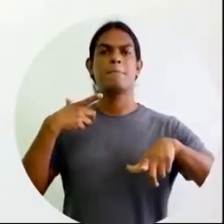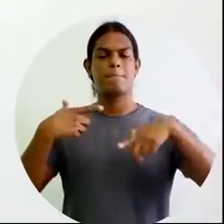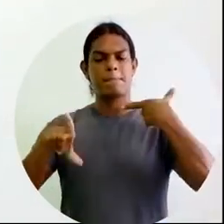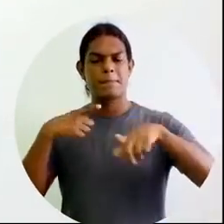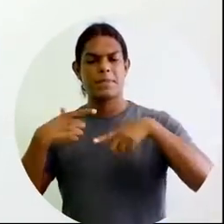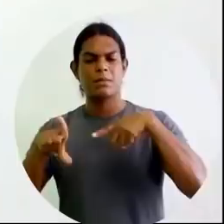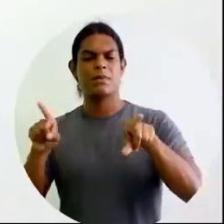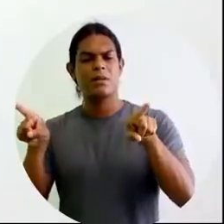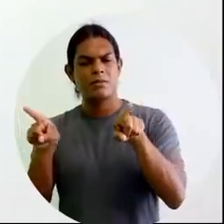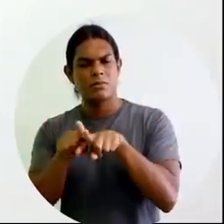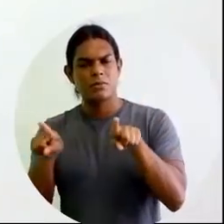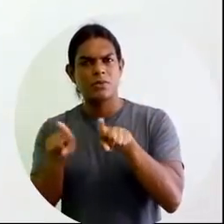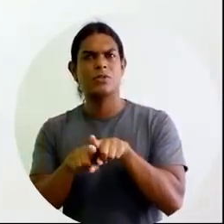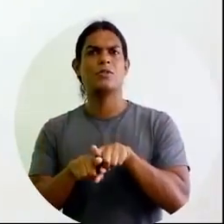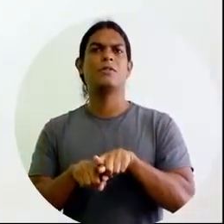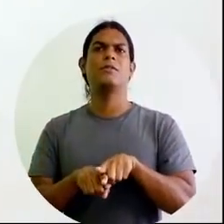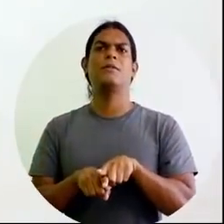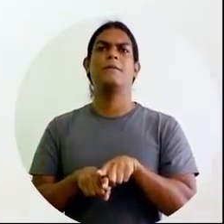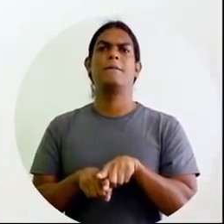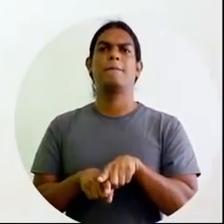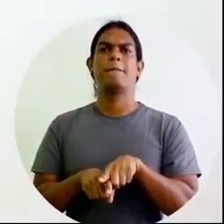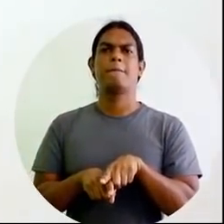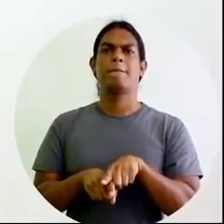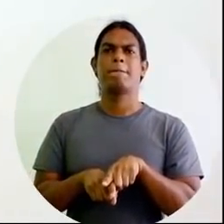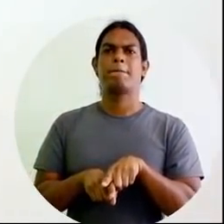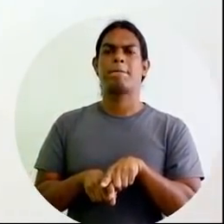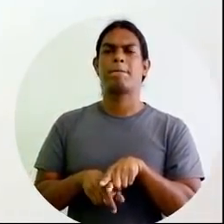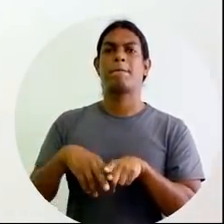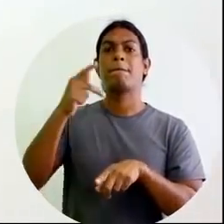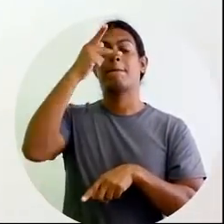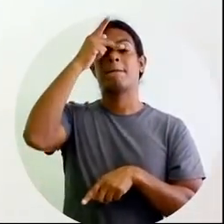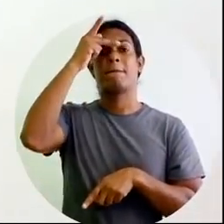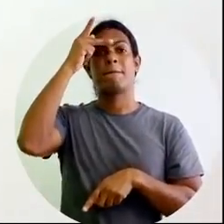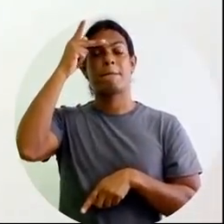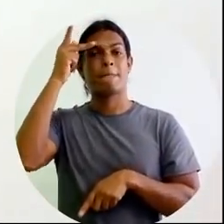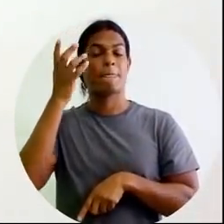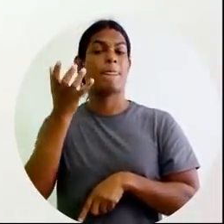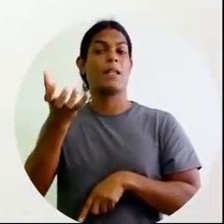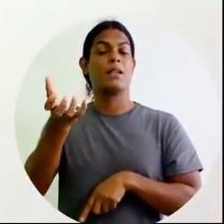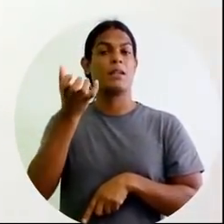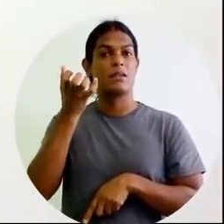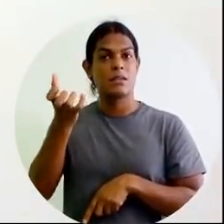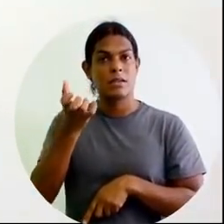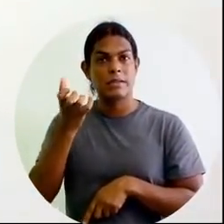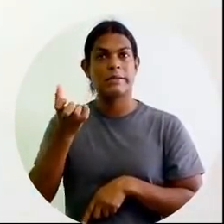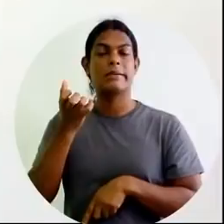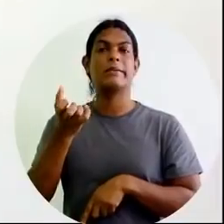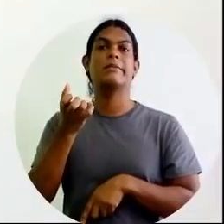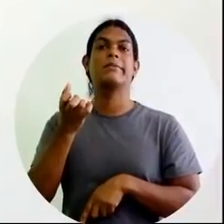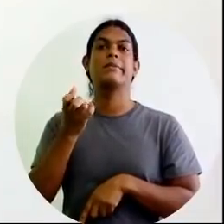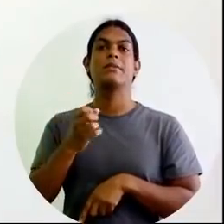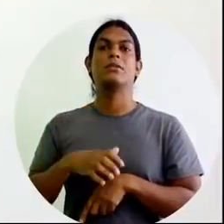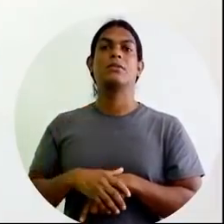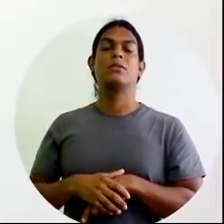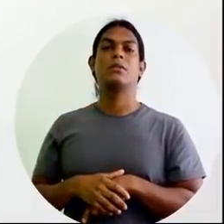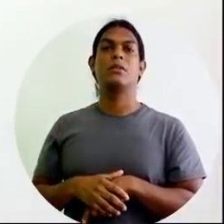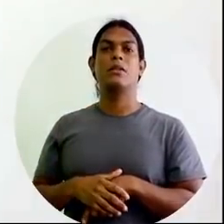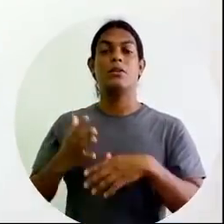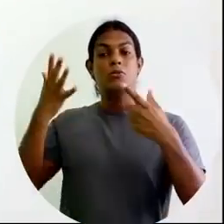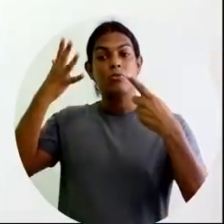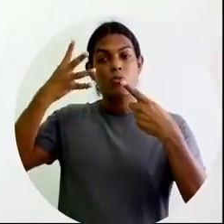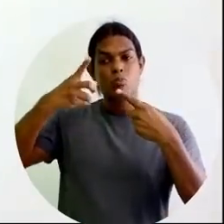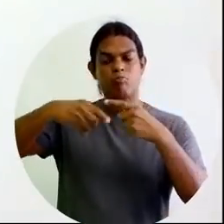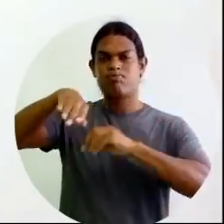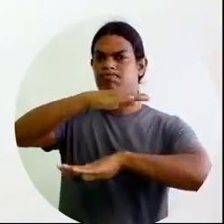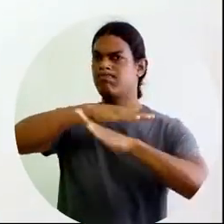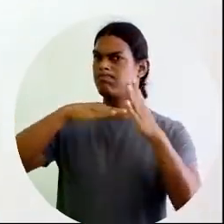engajadas. Pessoas que precisam estar determinadas nas suas atividades, nas tarefas, naquilo